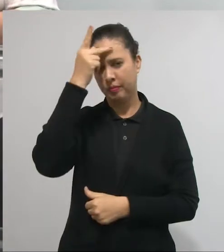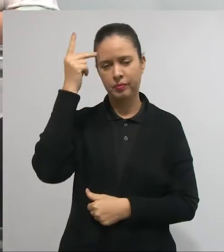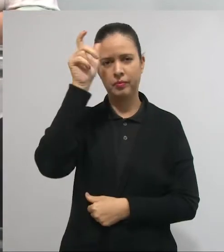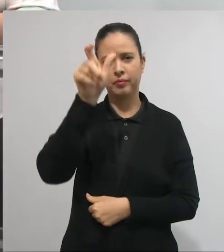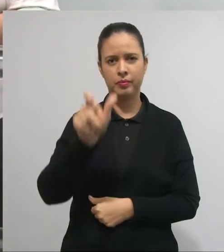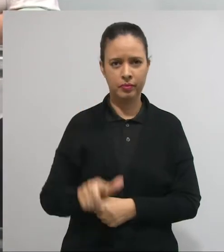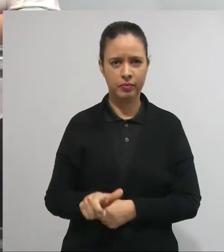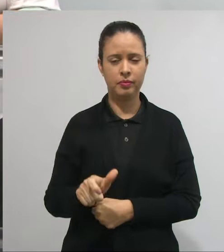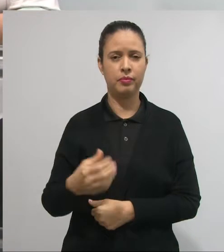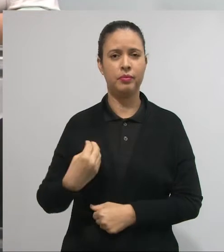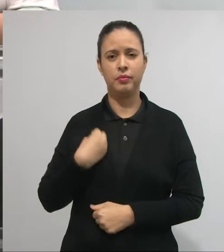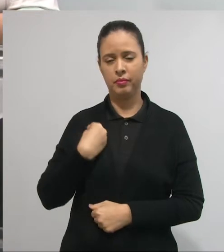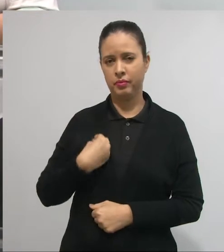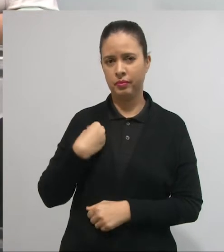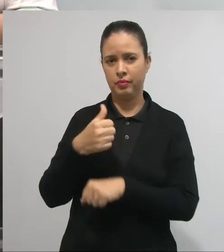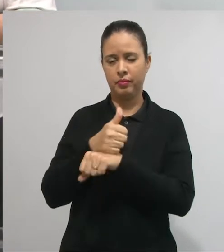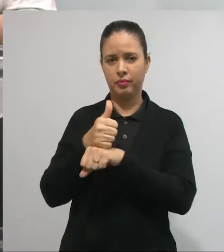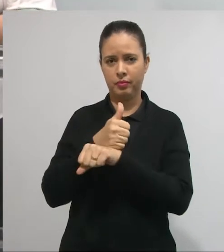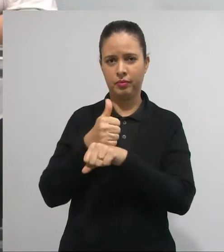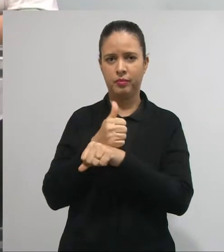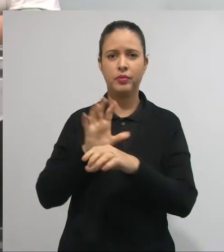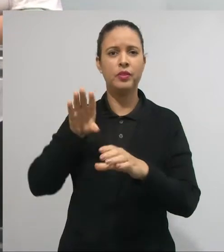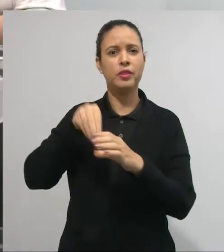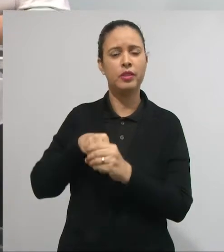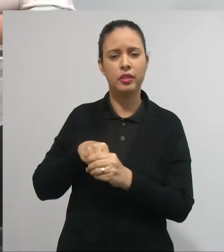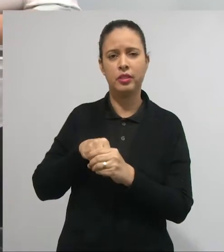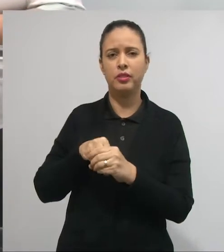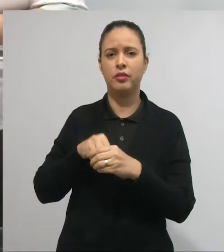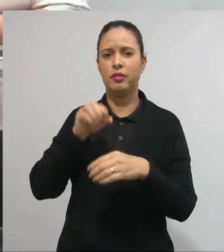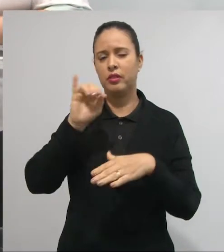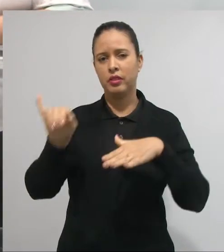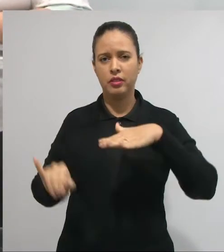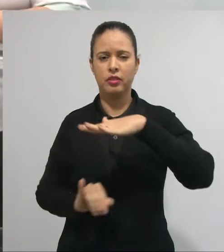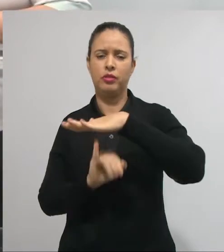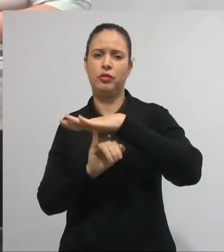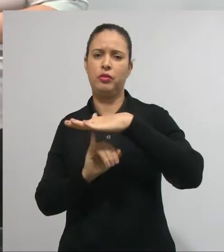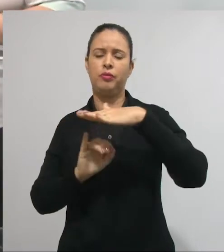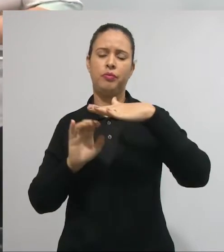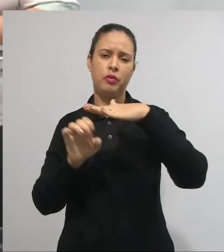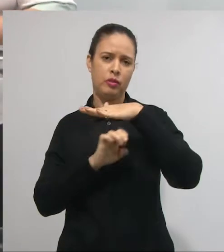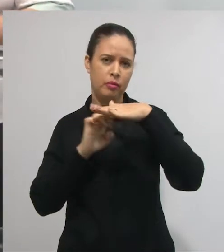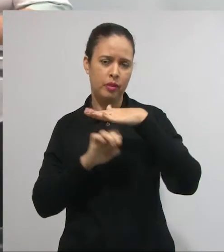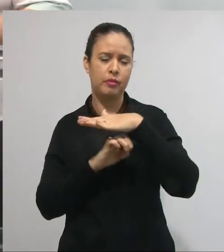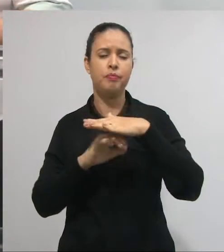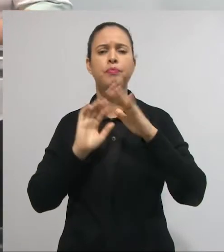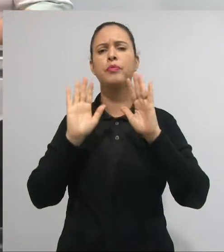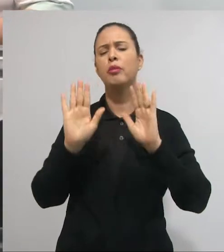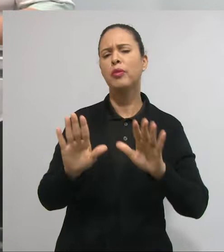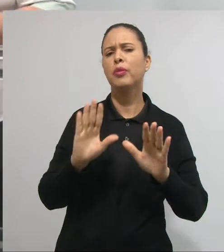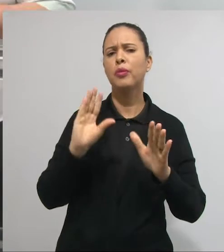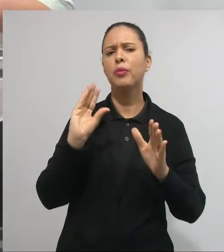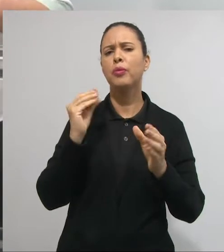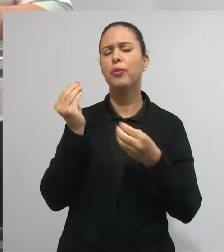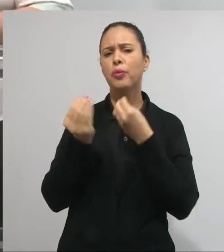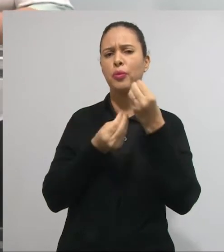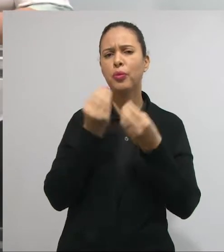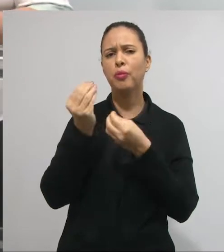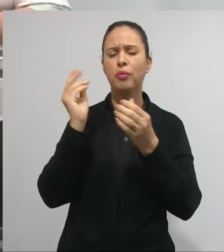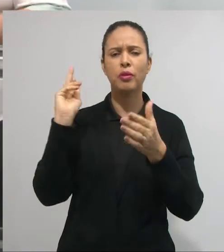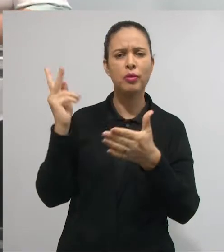de sua vida profissional dentro das organizações. Mas como que acontece isso? Como que foi